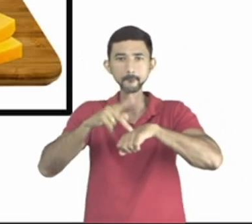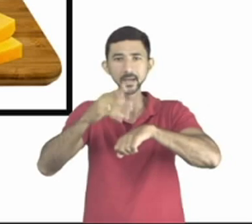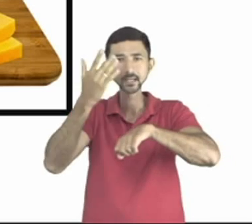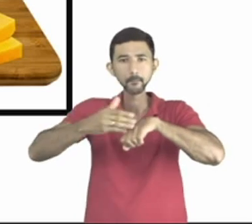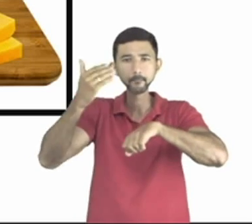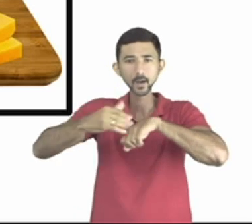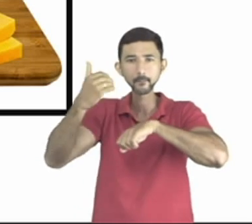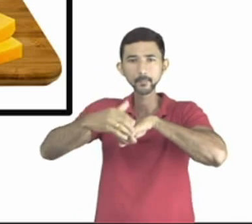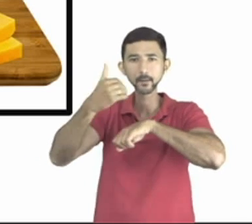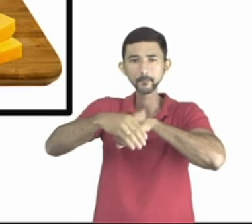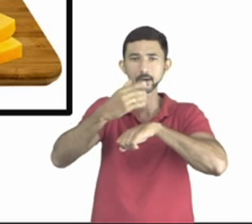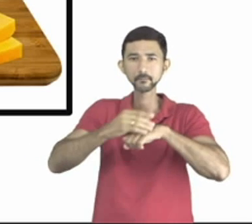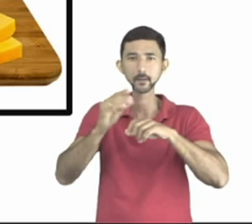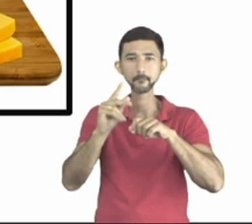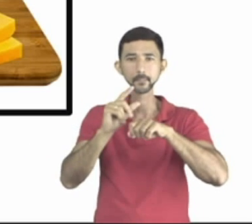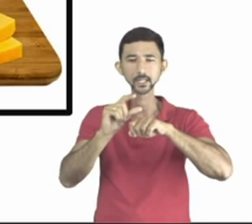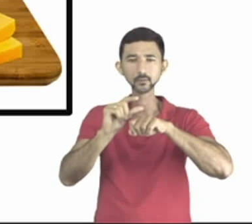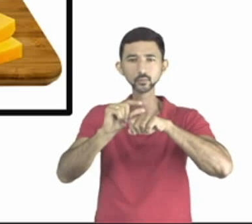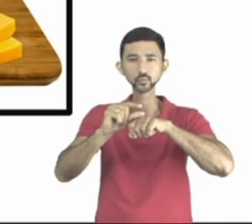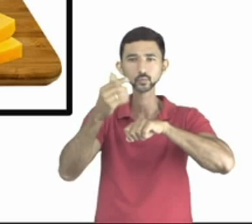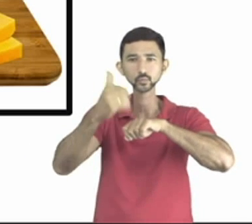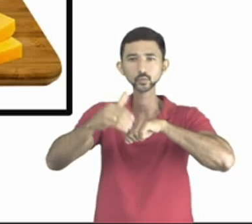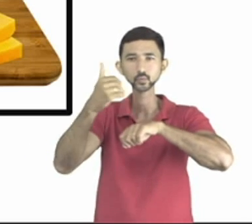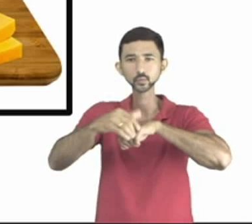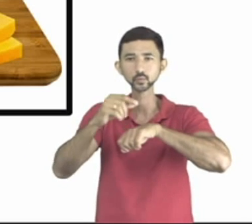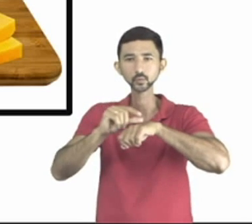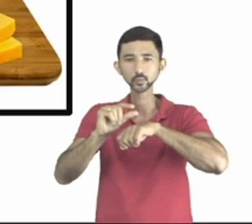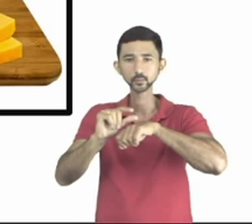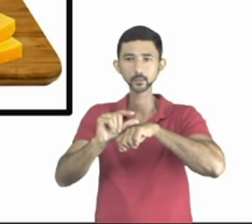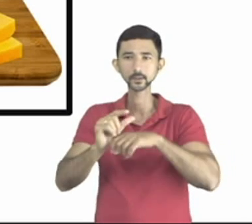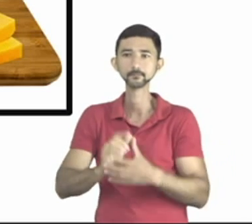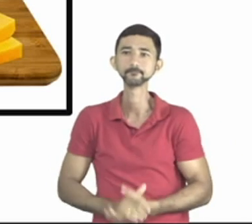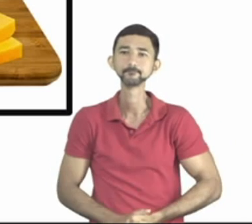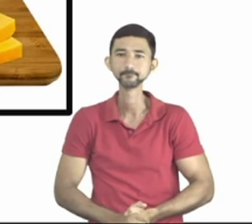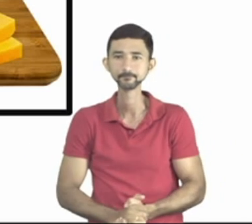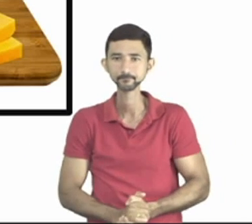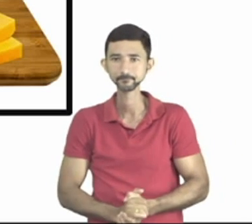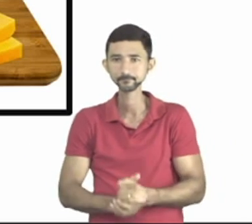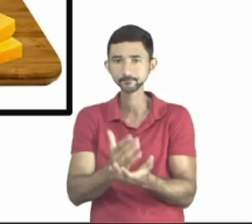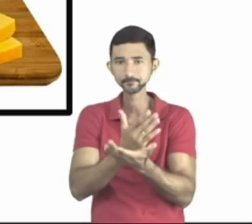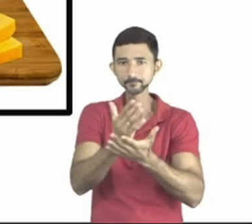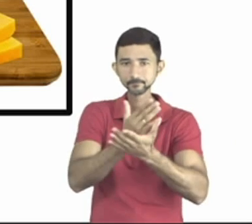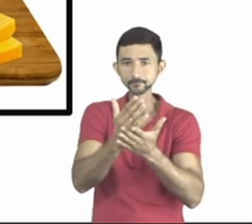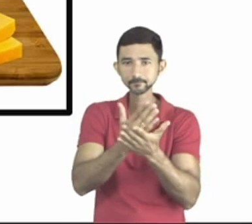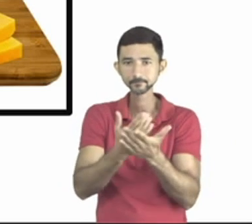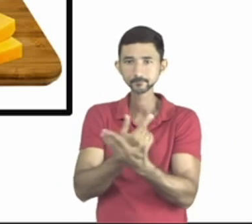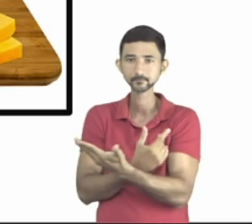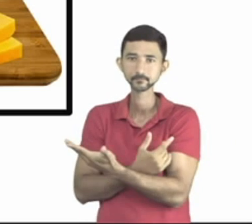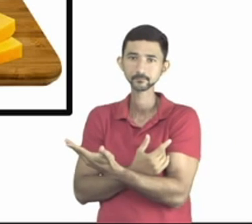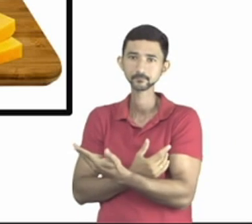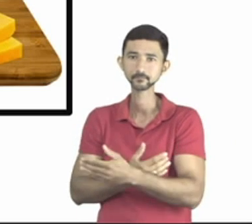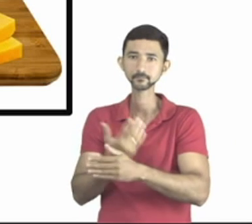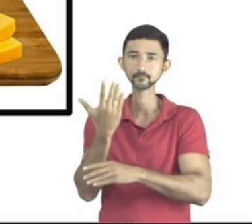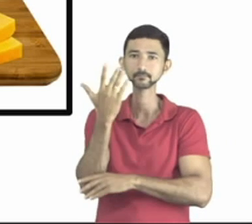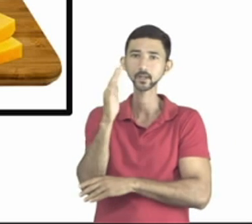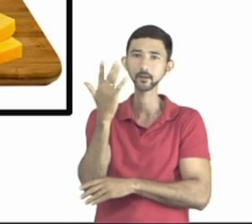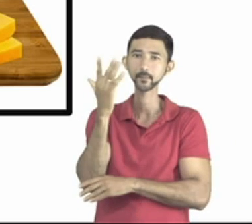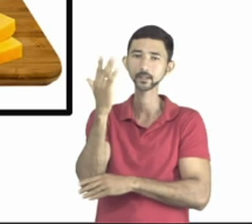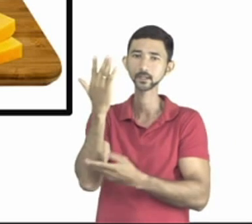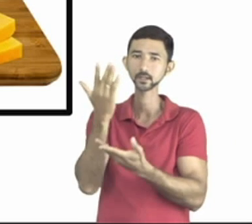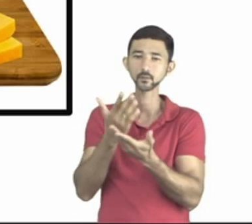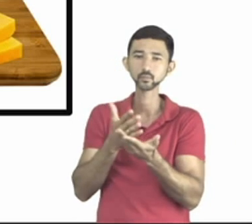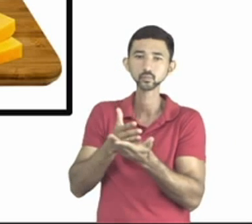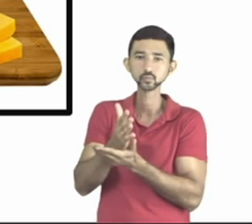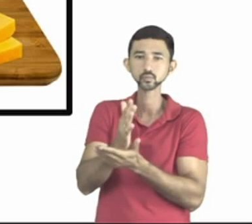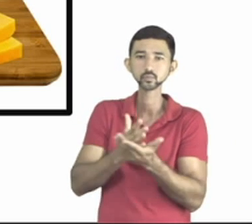cada vez menores. Tá certo, então tá aí, ó. Exemplo de divisibilidade: a madeira sendo serrada,